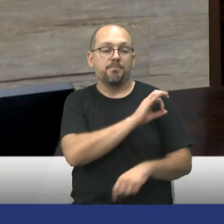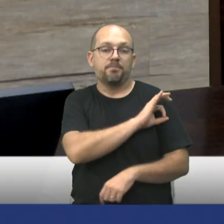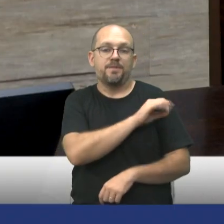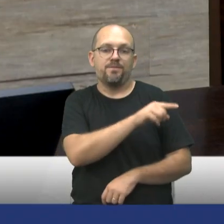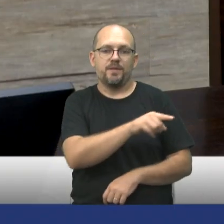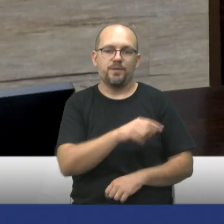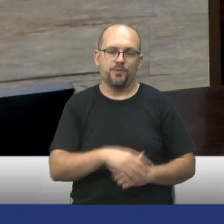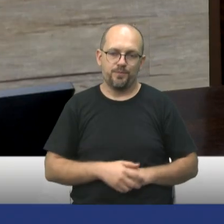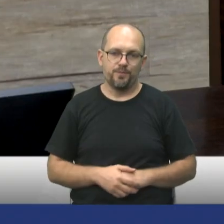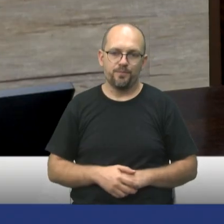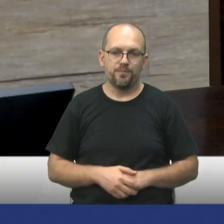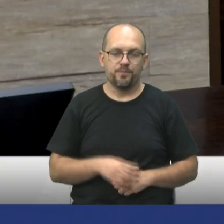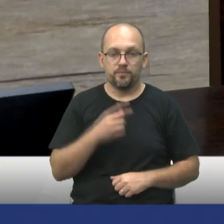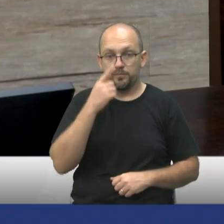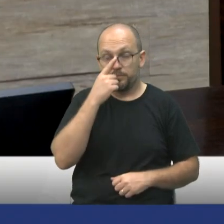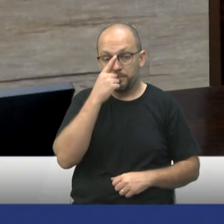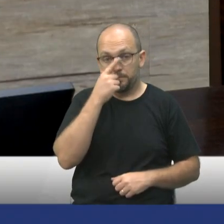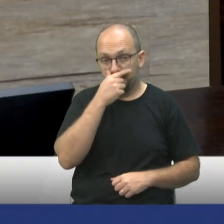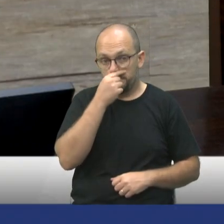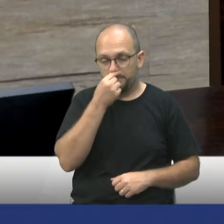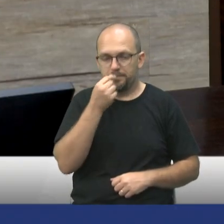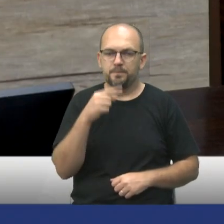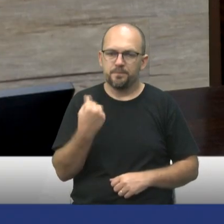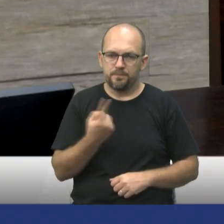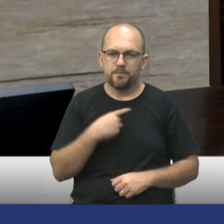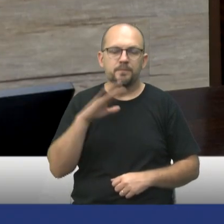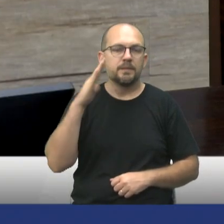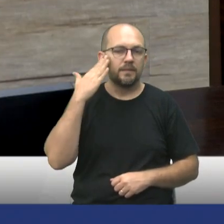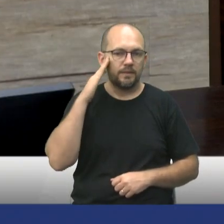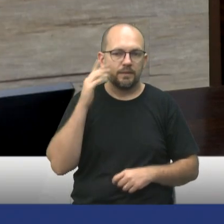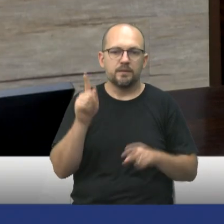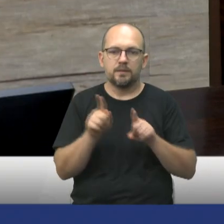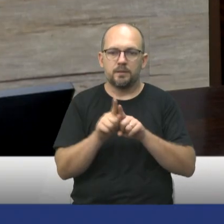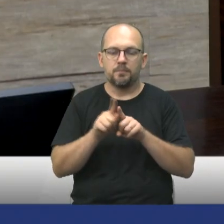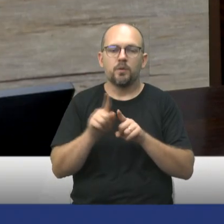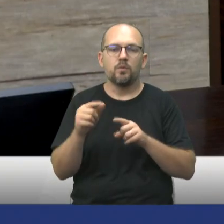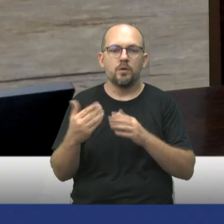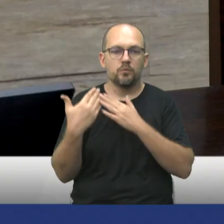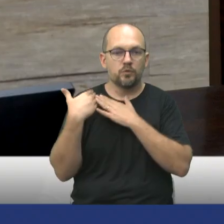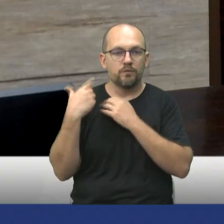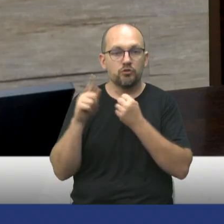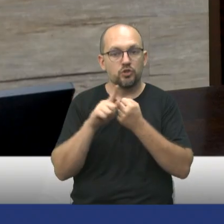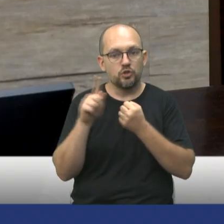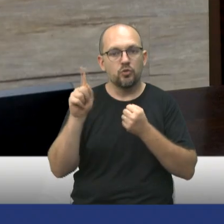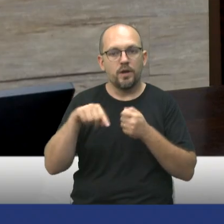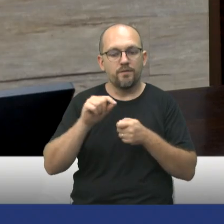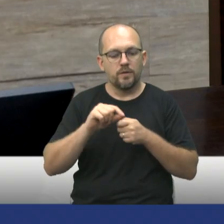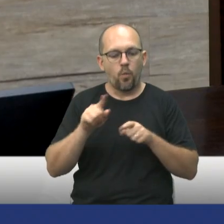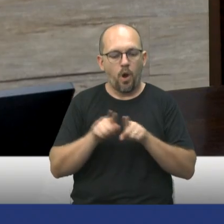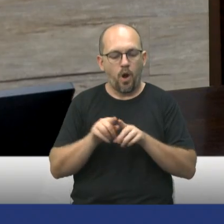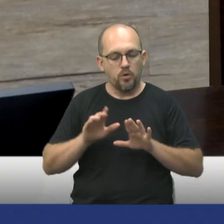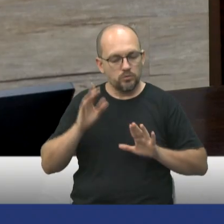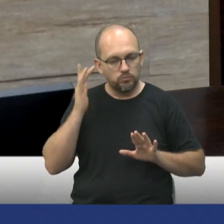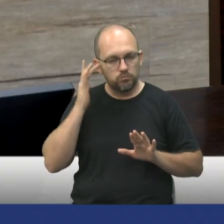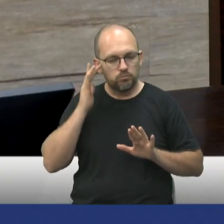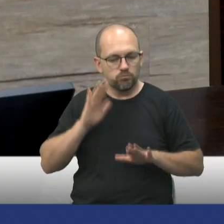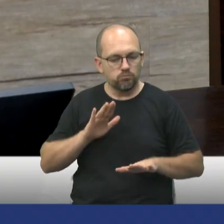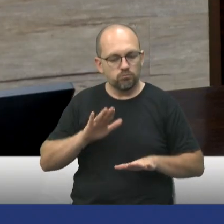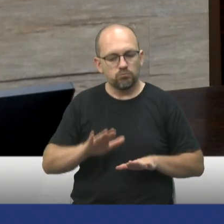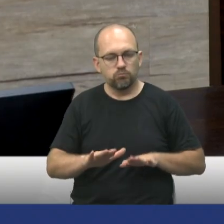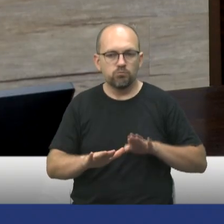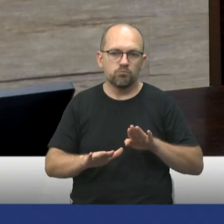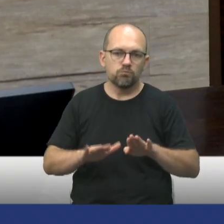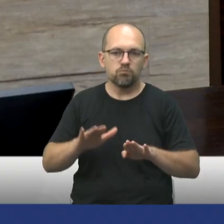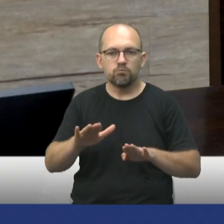estar passando. E, lógico, a gente entende também a função do gestor, que é estar fazendo com o pé no chão, porque a gente não sabe o que